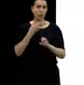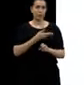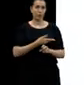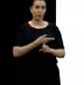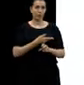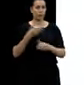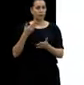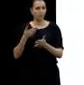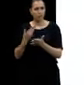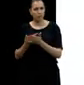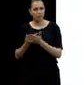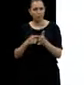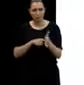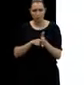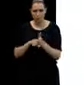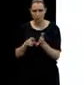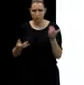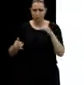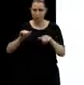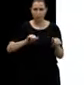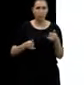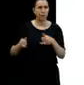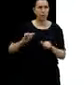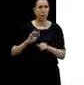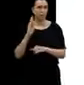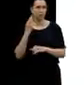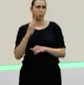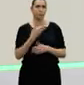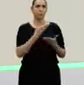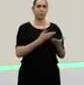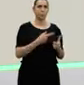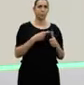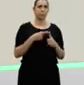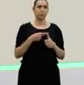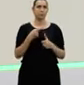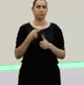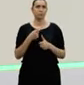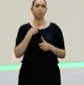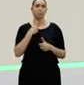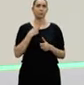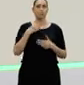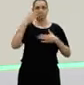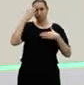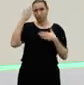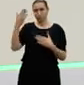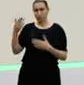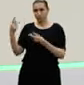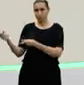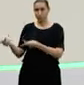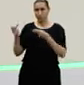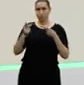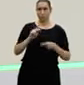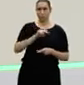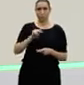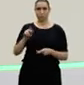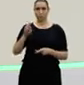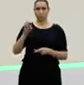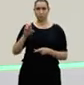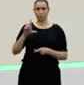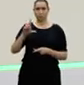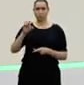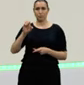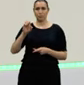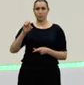trabalha também lá no laboratório. Bom, primeiramente, eu gostaria de agradecer o convite da professora Helenise. Eu espero